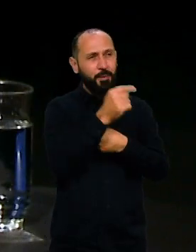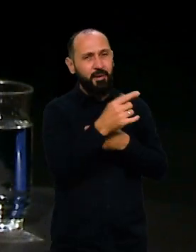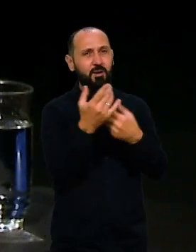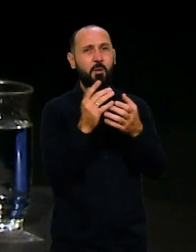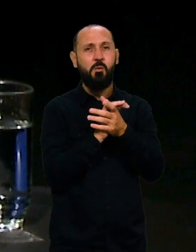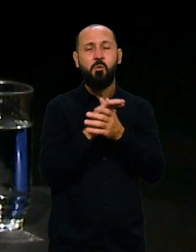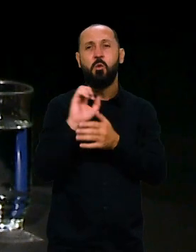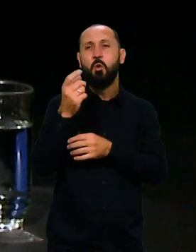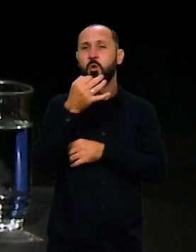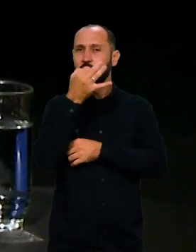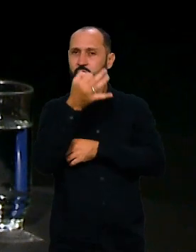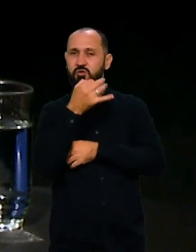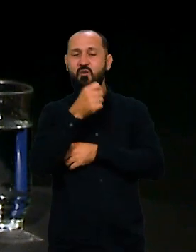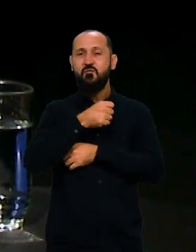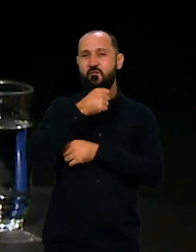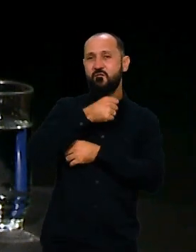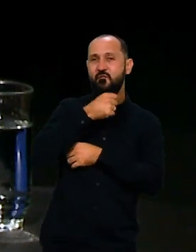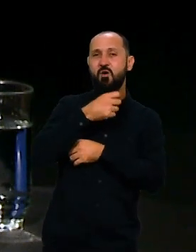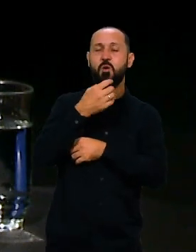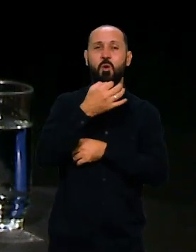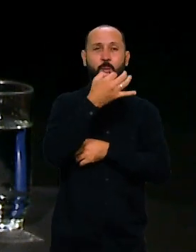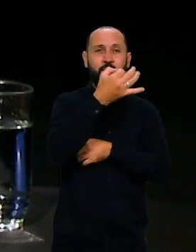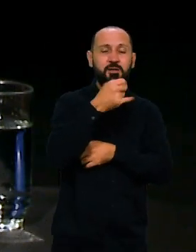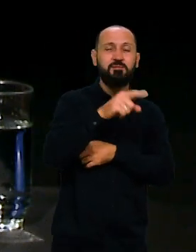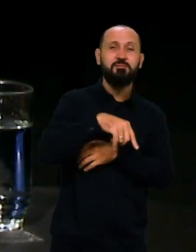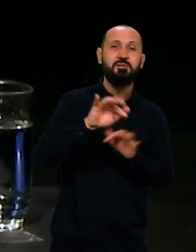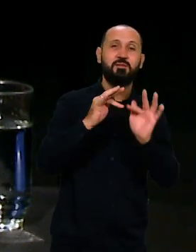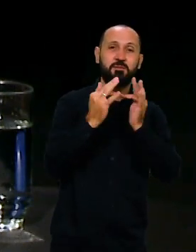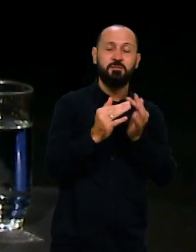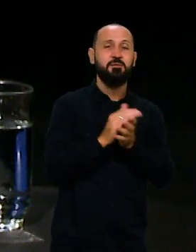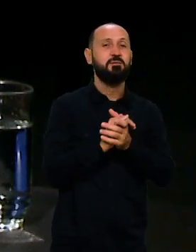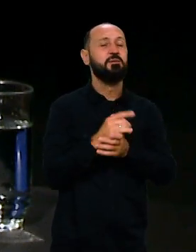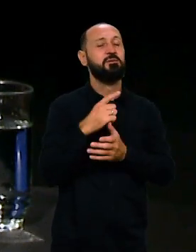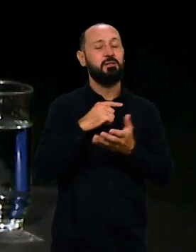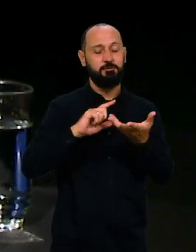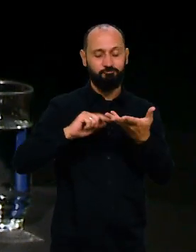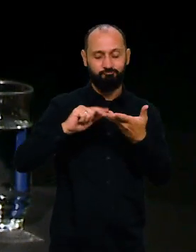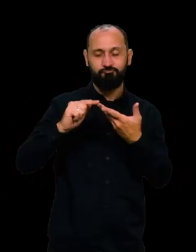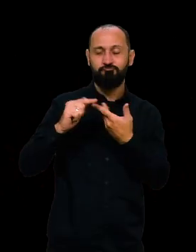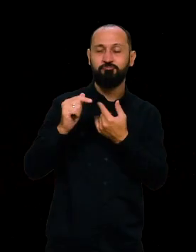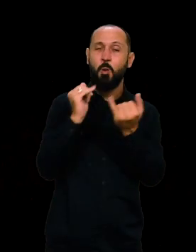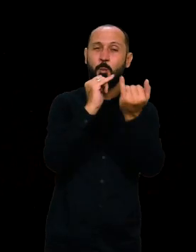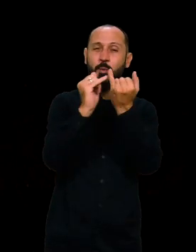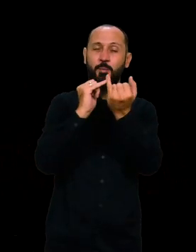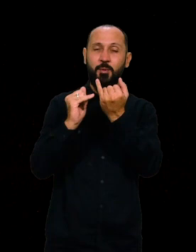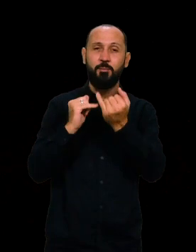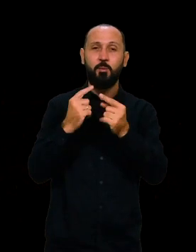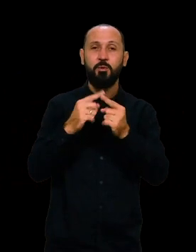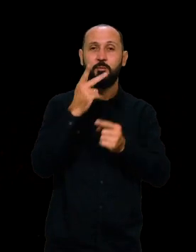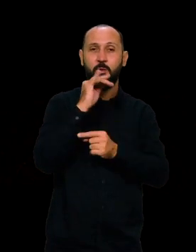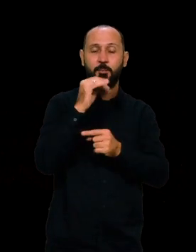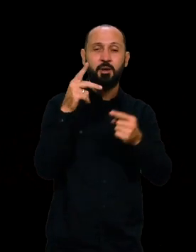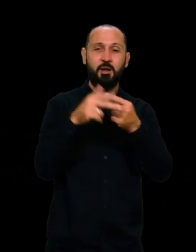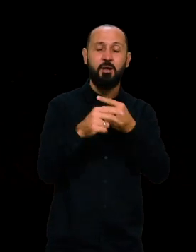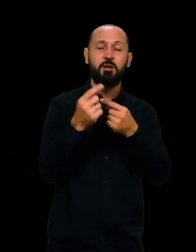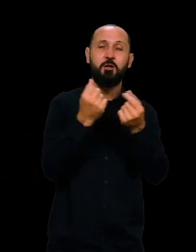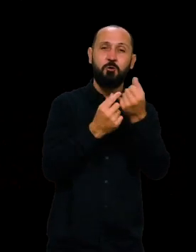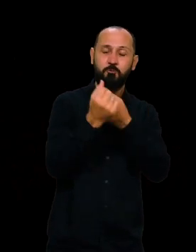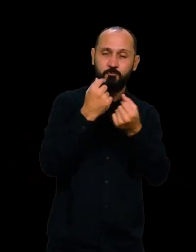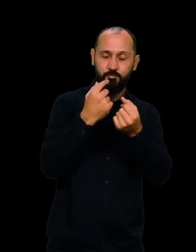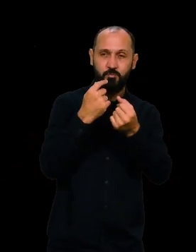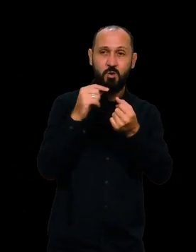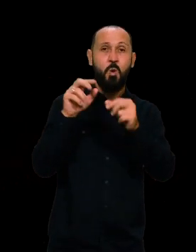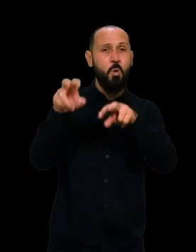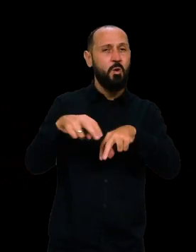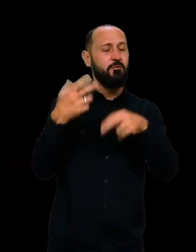do teu pai? Ou, de repente, um pitaco da tua avó, uma opinião ali da família? Teve de tudo isso. A primeira coisa é que meu